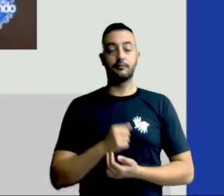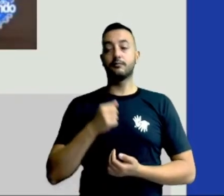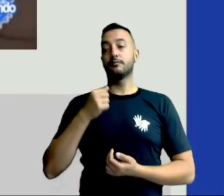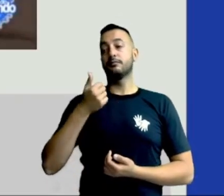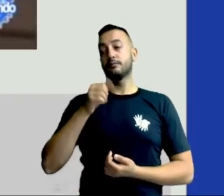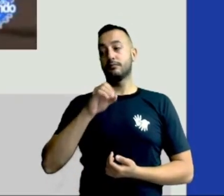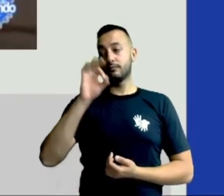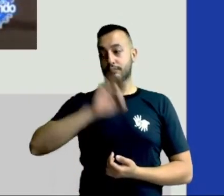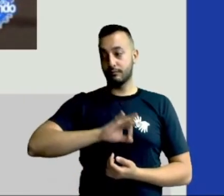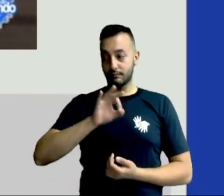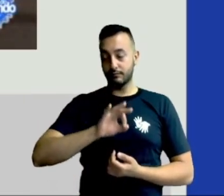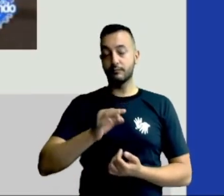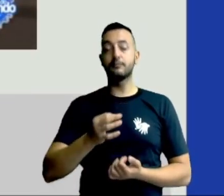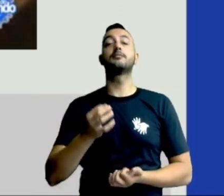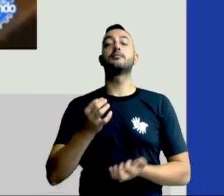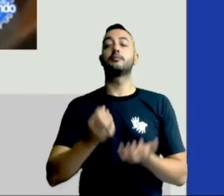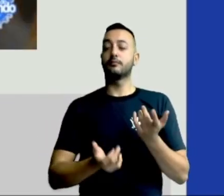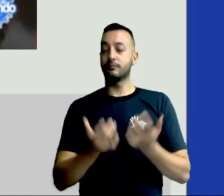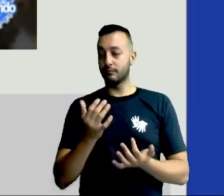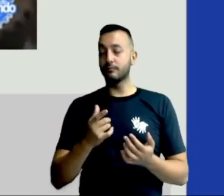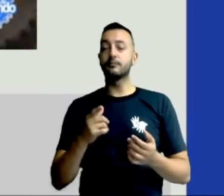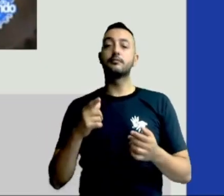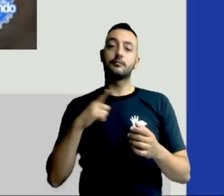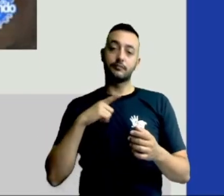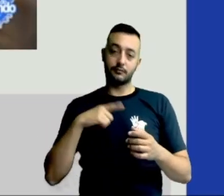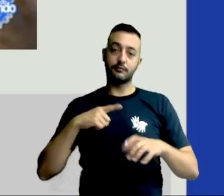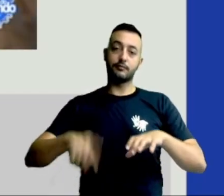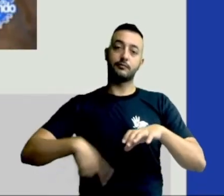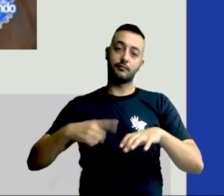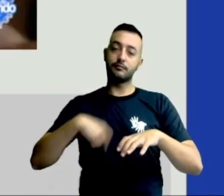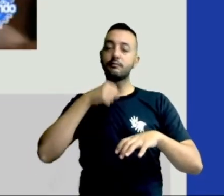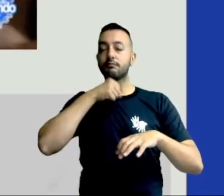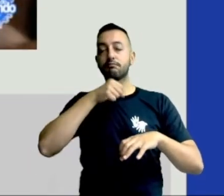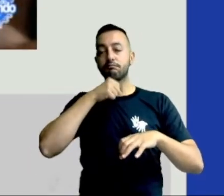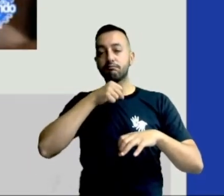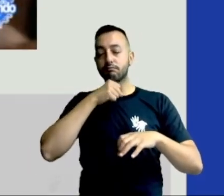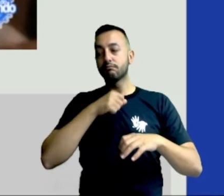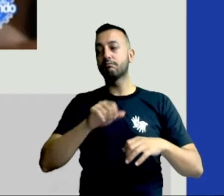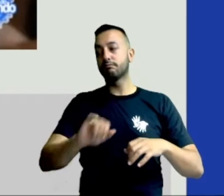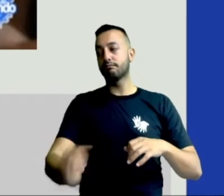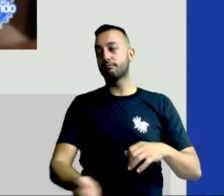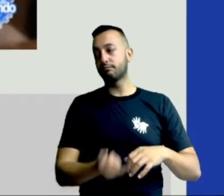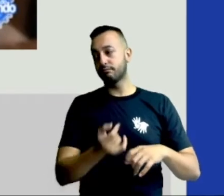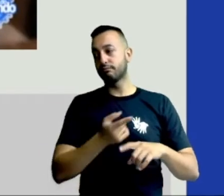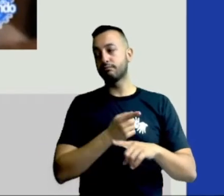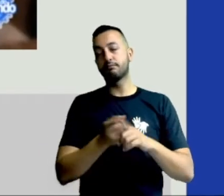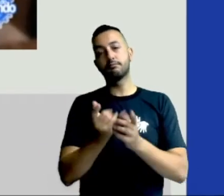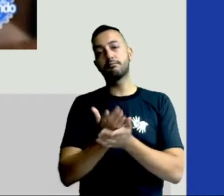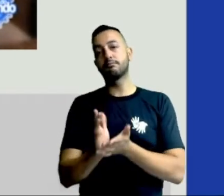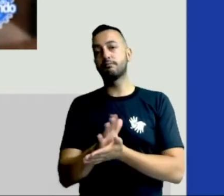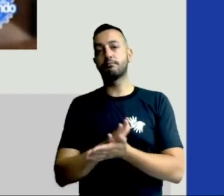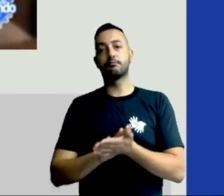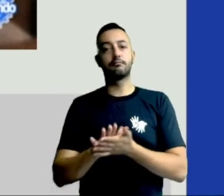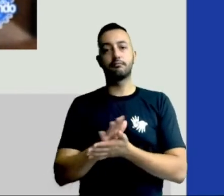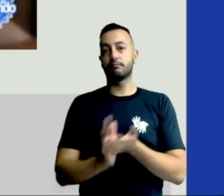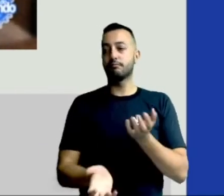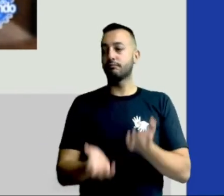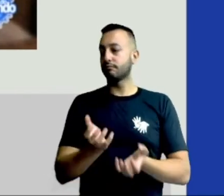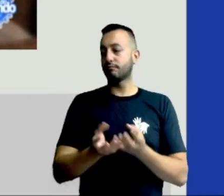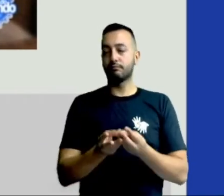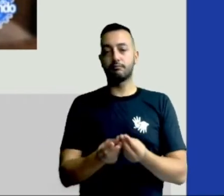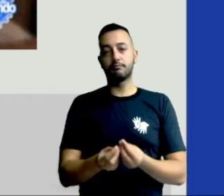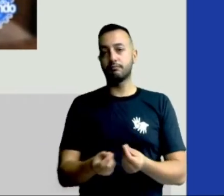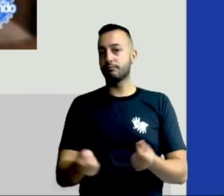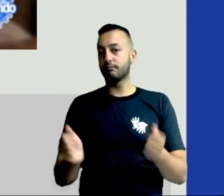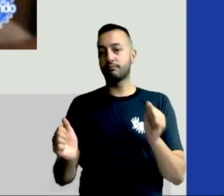%10 do combustível usado no forno é isso aqui, pneu velho que está sendo reciclado. O mais bacana é que não sobra nada depois da queima, o que sobra